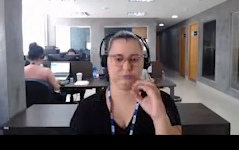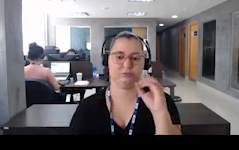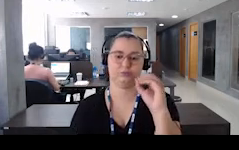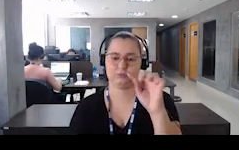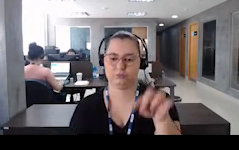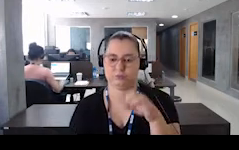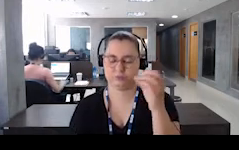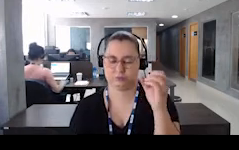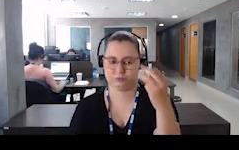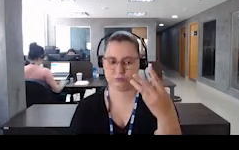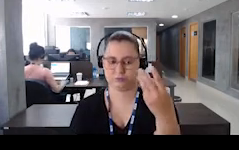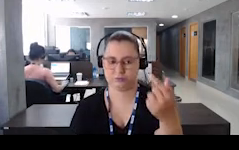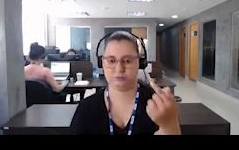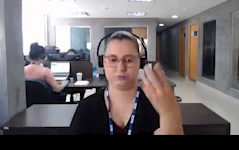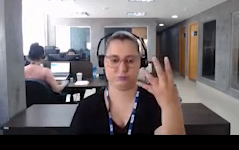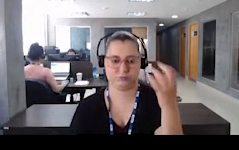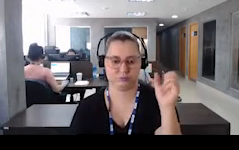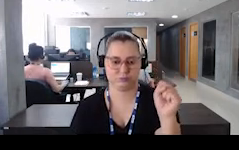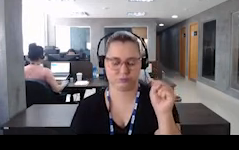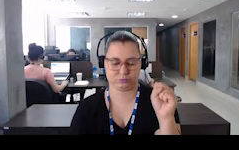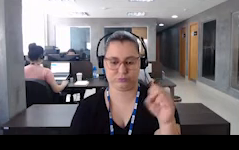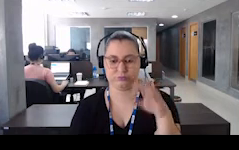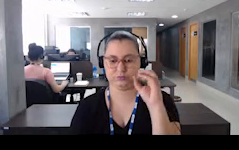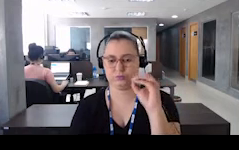0,3748 ohms, certo?